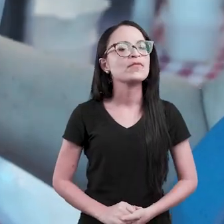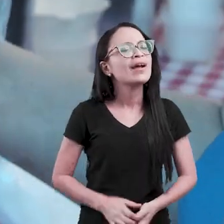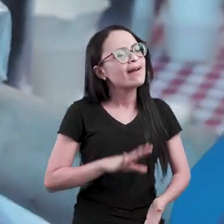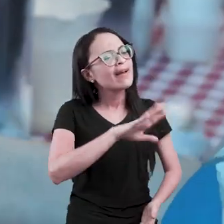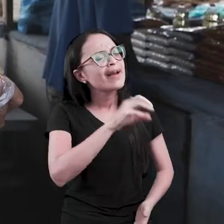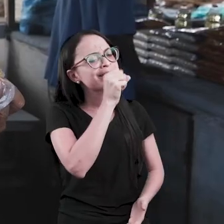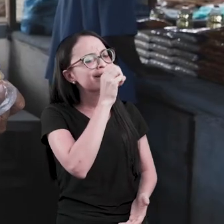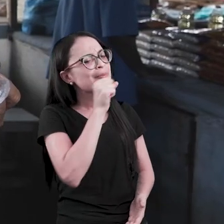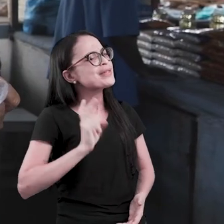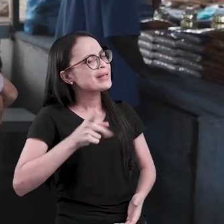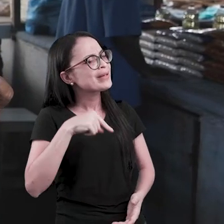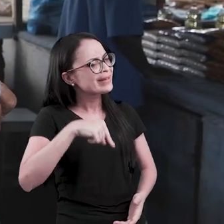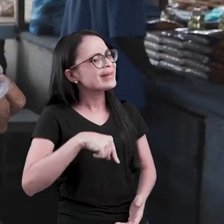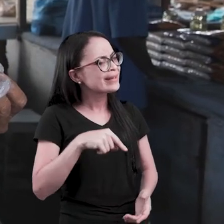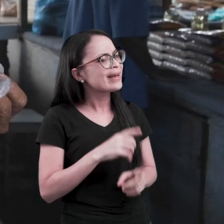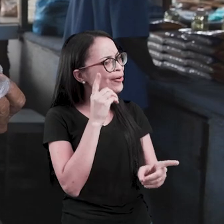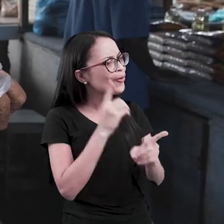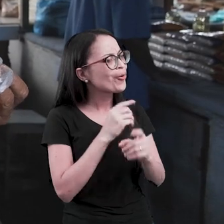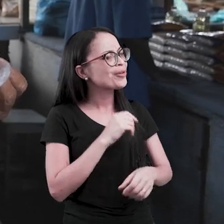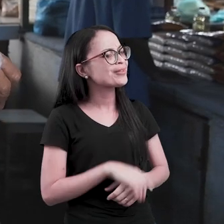passear. Todo sábado o senhor tá aqui, né? Pra comer a pamonha.